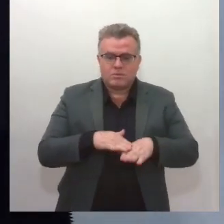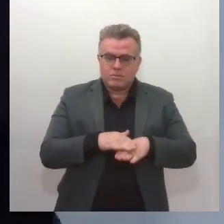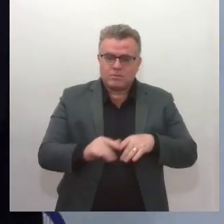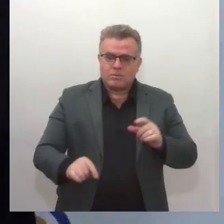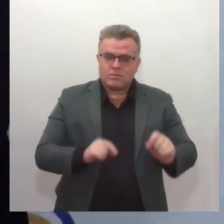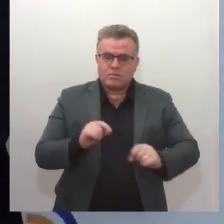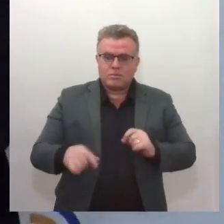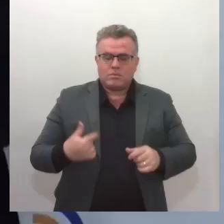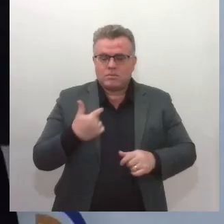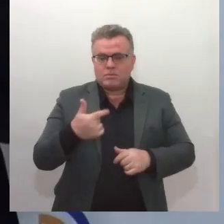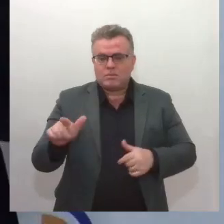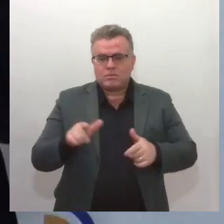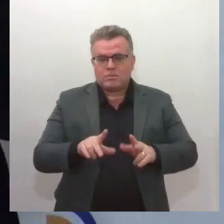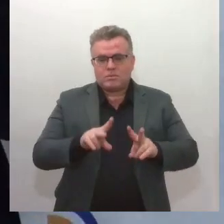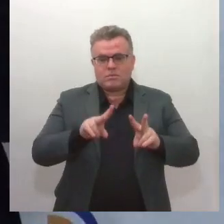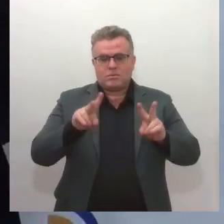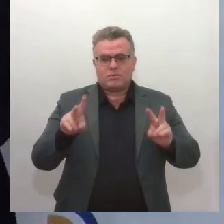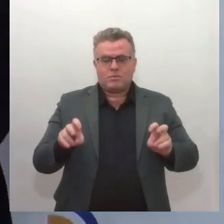deputada